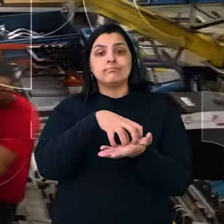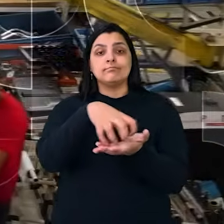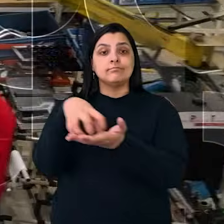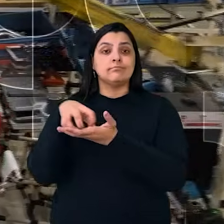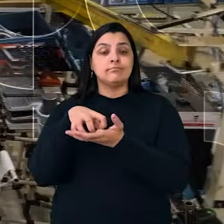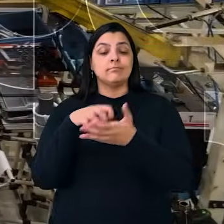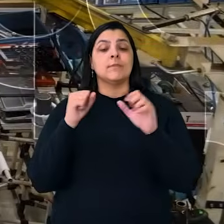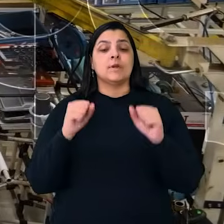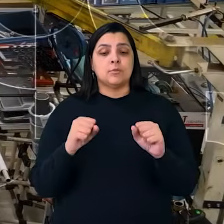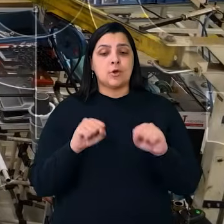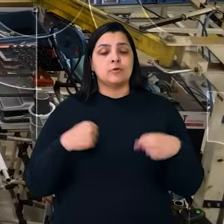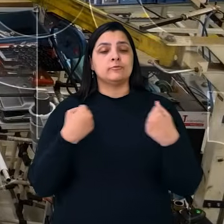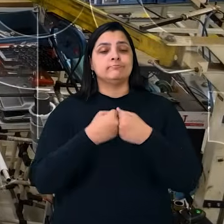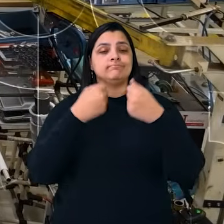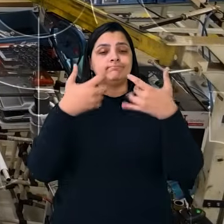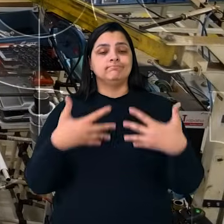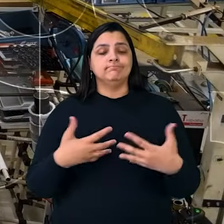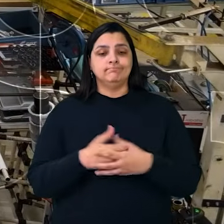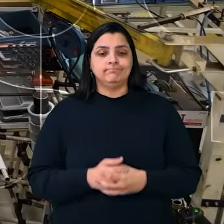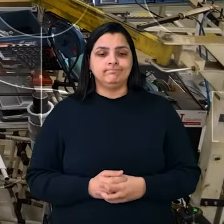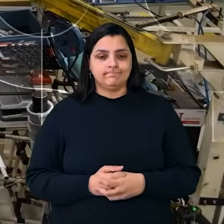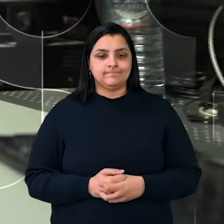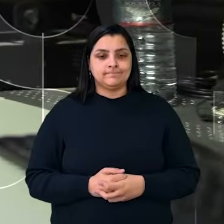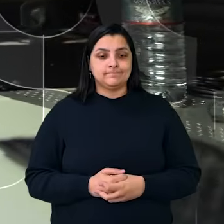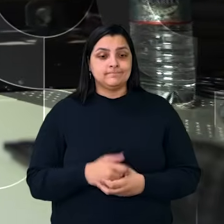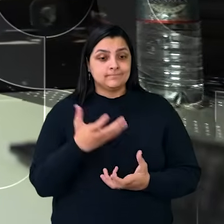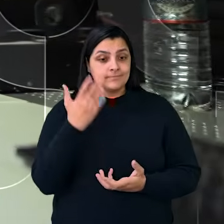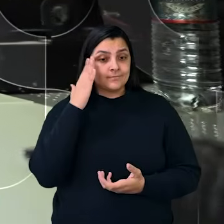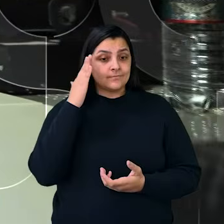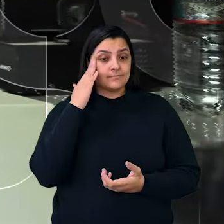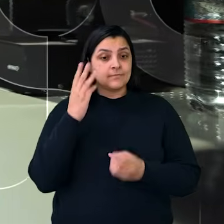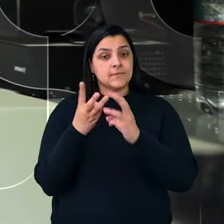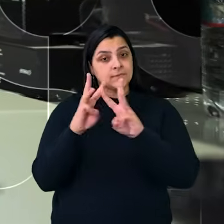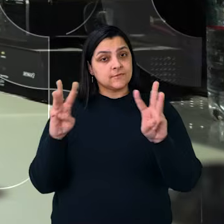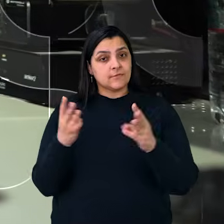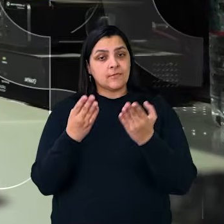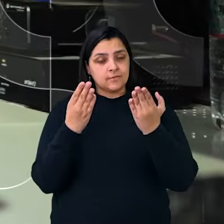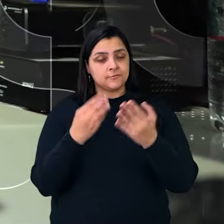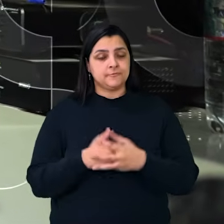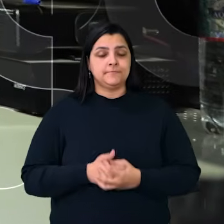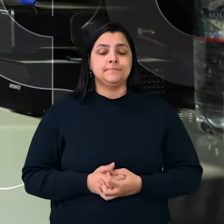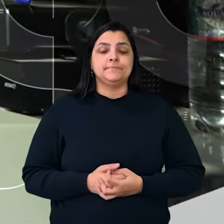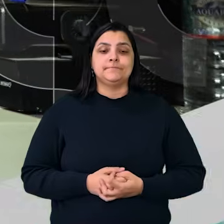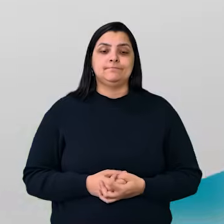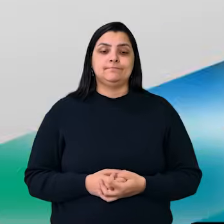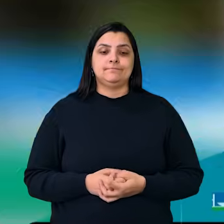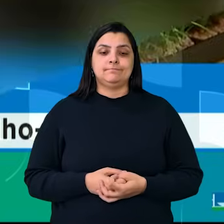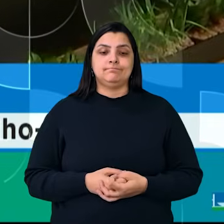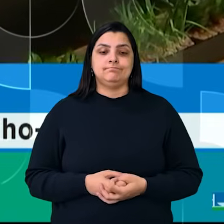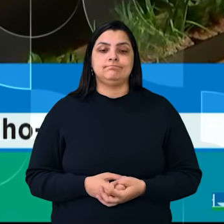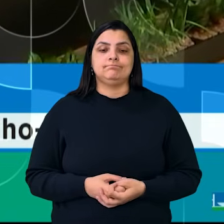entidades podem se manifestar. Para mais informações, acesse tst.jus.br.